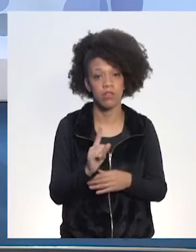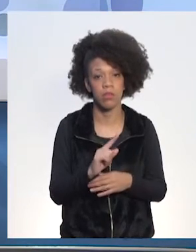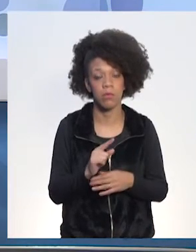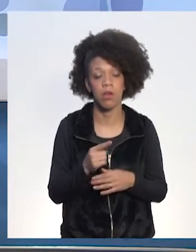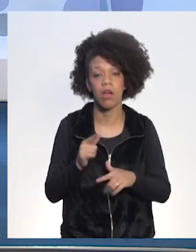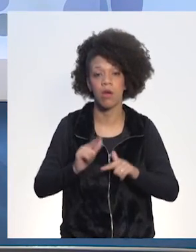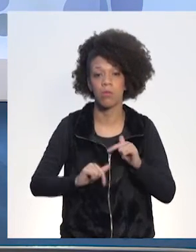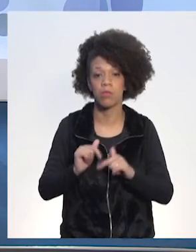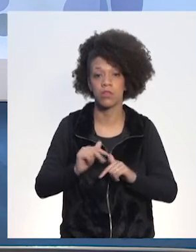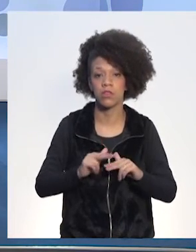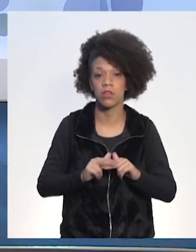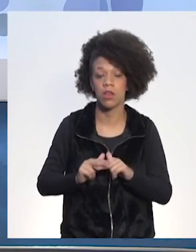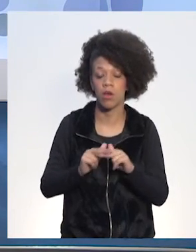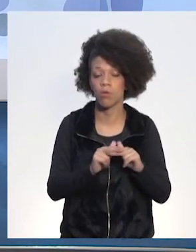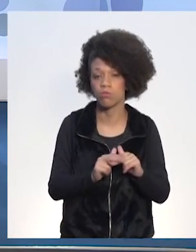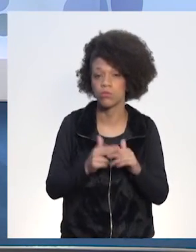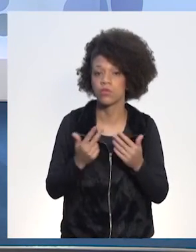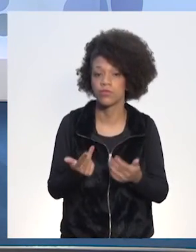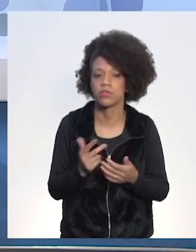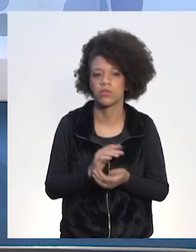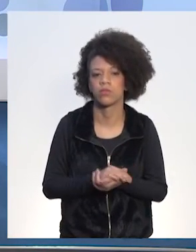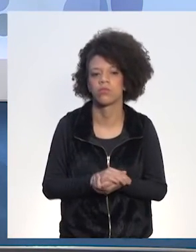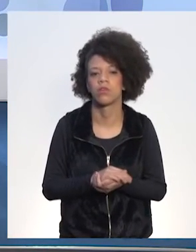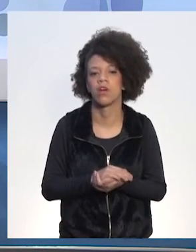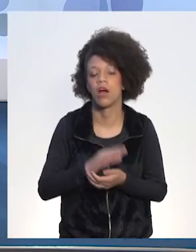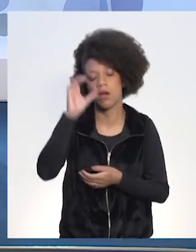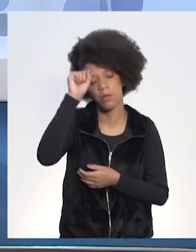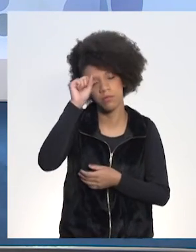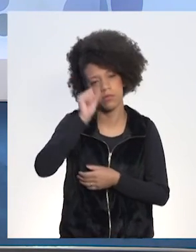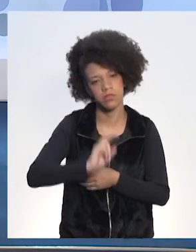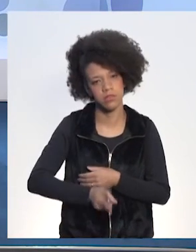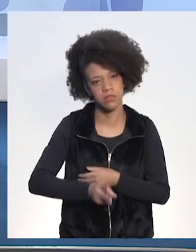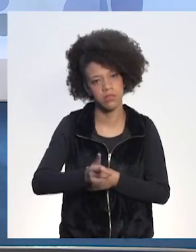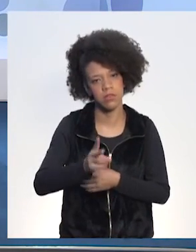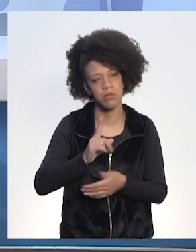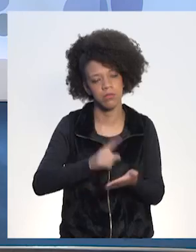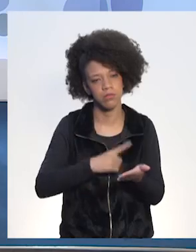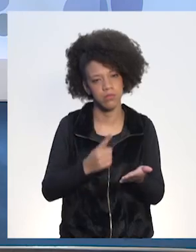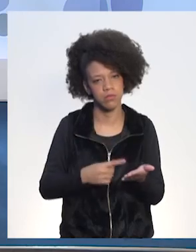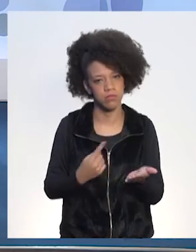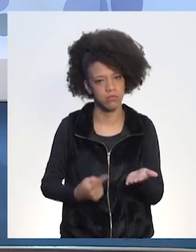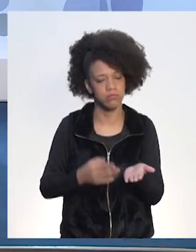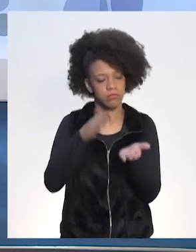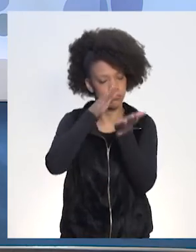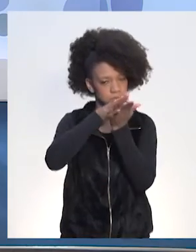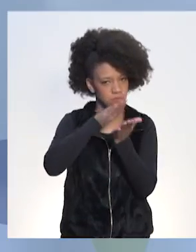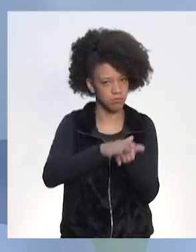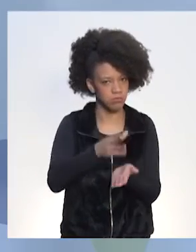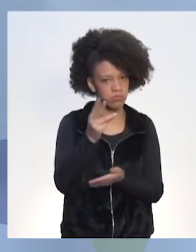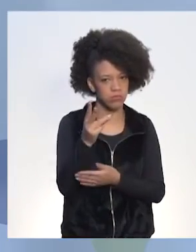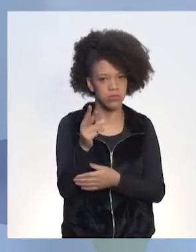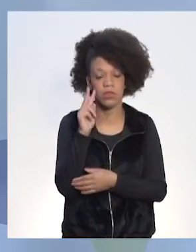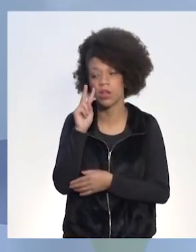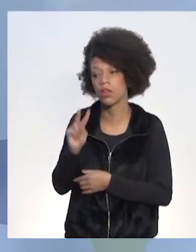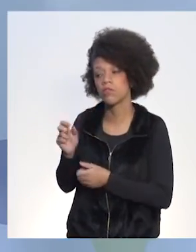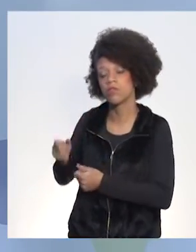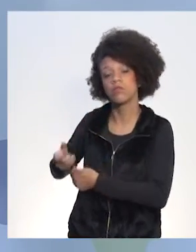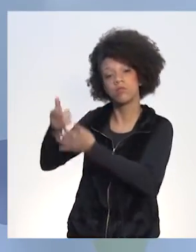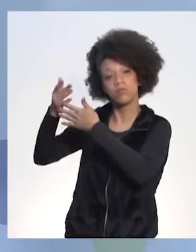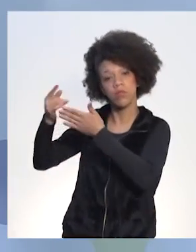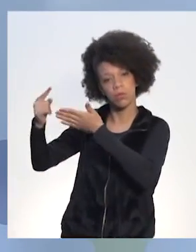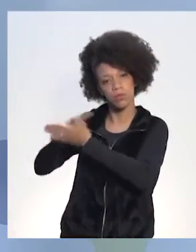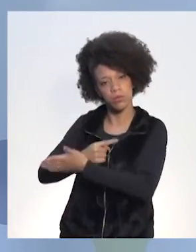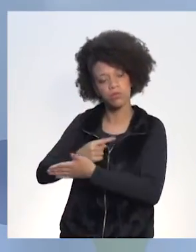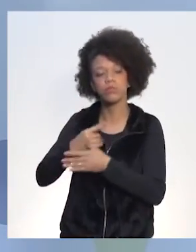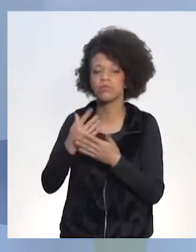recuperação, o caderno do Aprender Sempre, volume 3, combinado? Beleza. É que eu vi a sua pergunta aqui no chat,